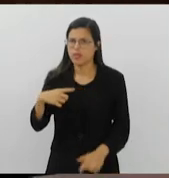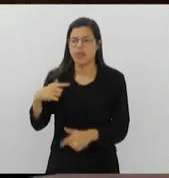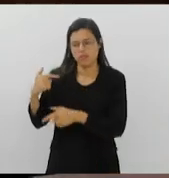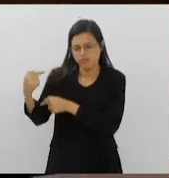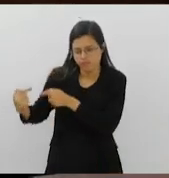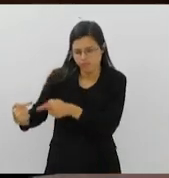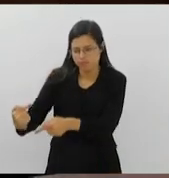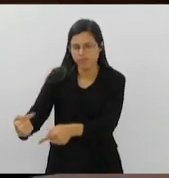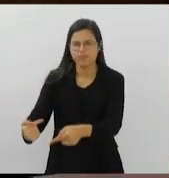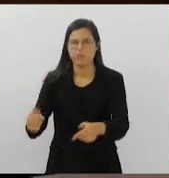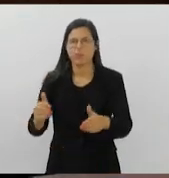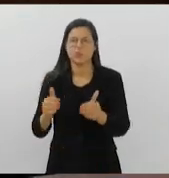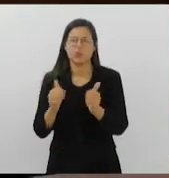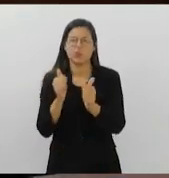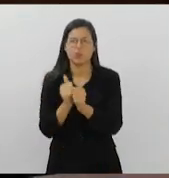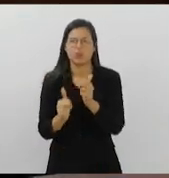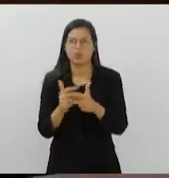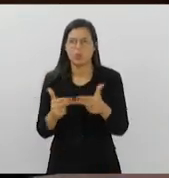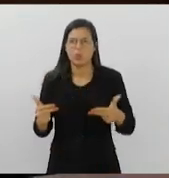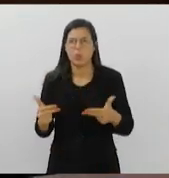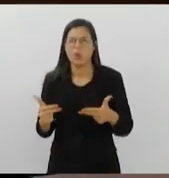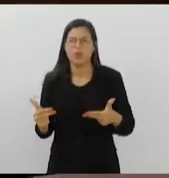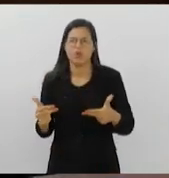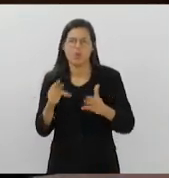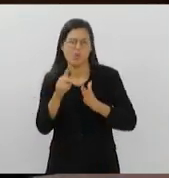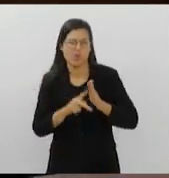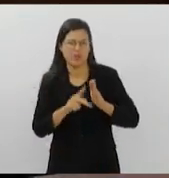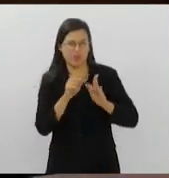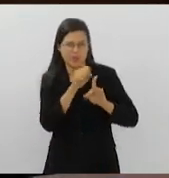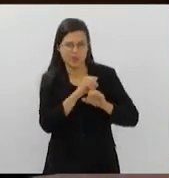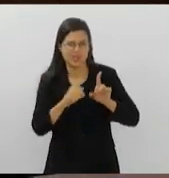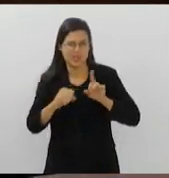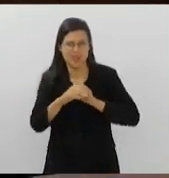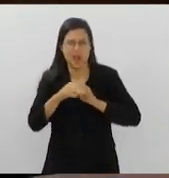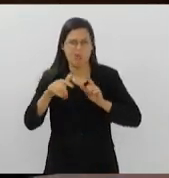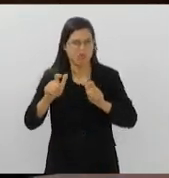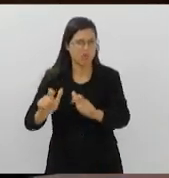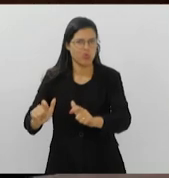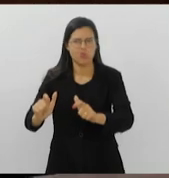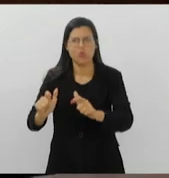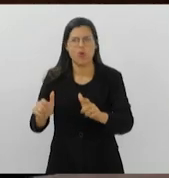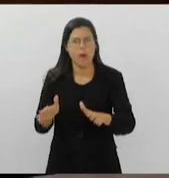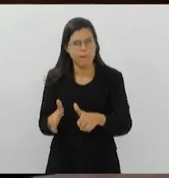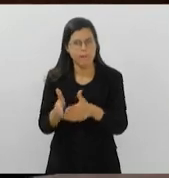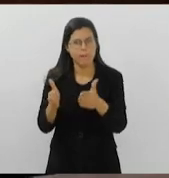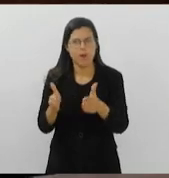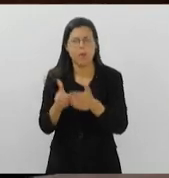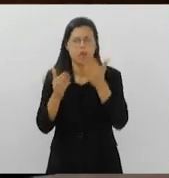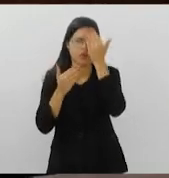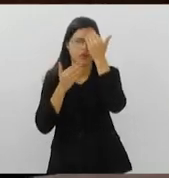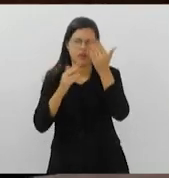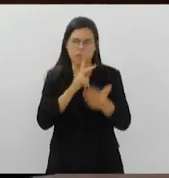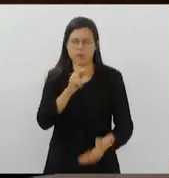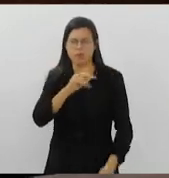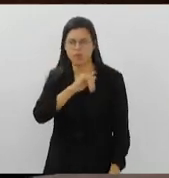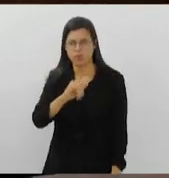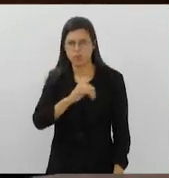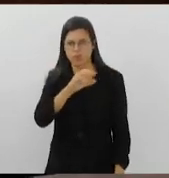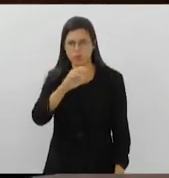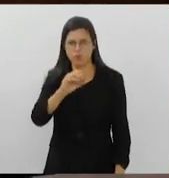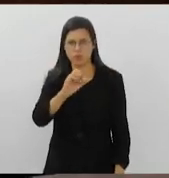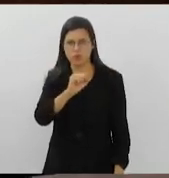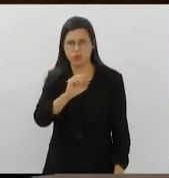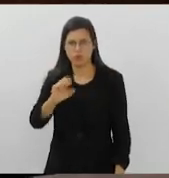esporte como projeto social em uma área extremamente vulnerabilizada. Então, eu agradeço ao professor Josemar por ter